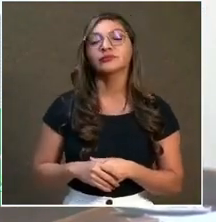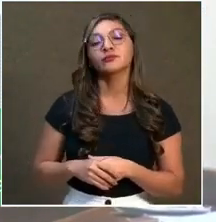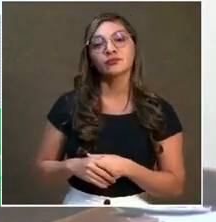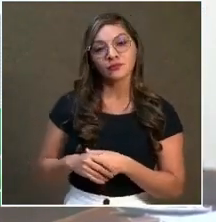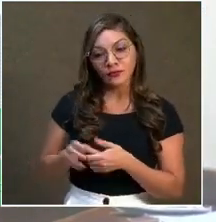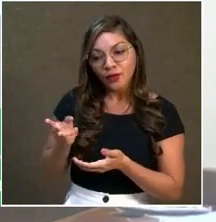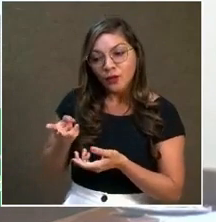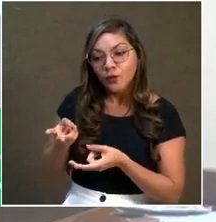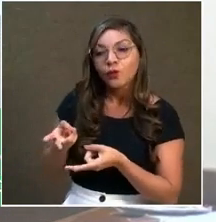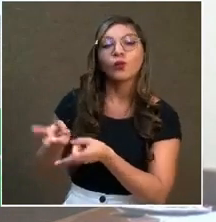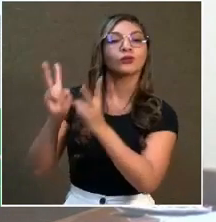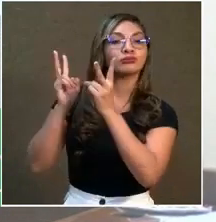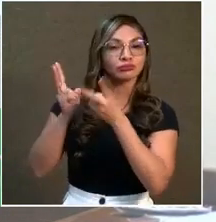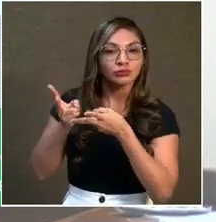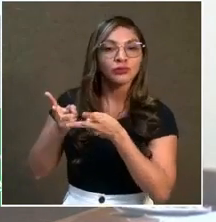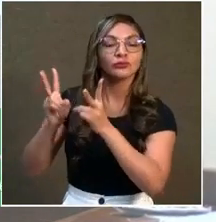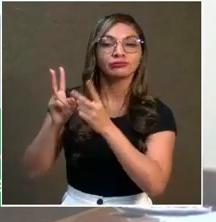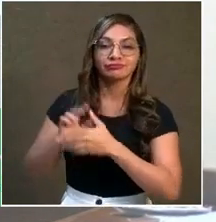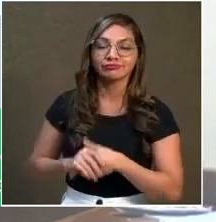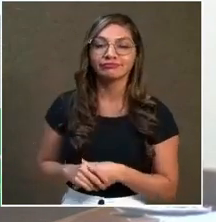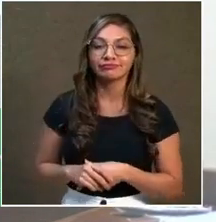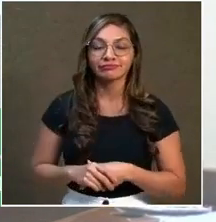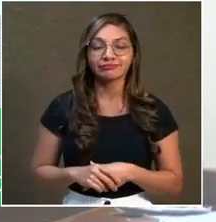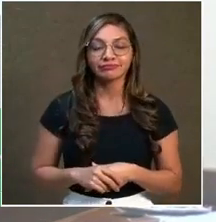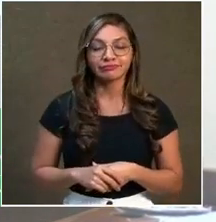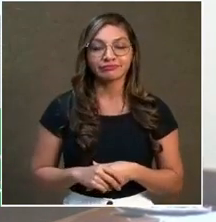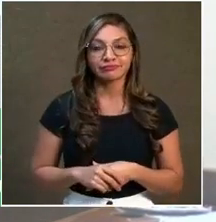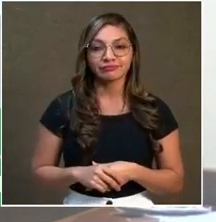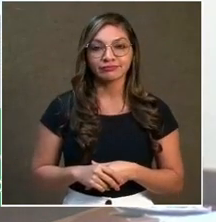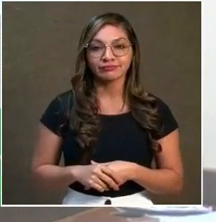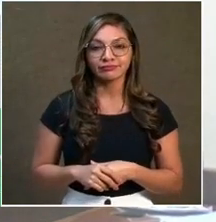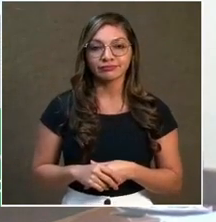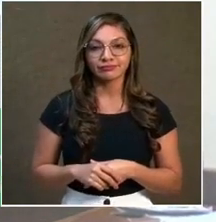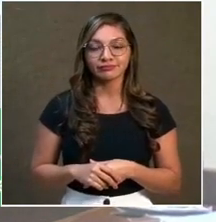Permanecer... Pode baixar. Permanecer... Aí, parei.